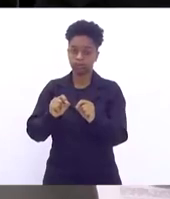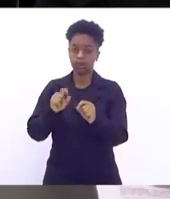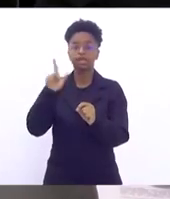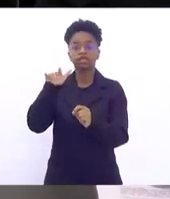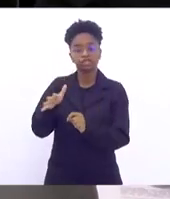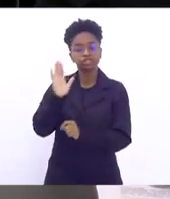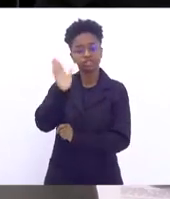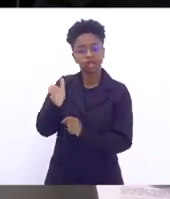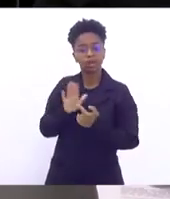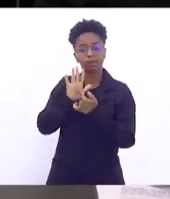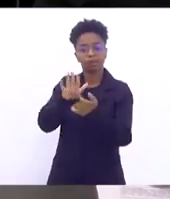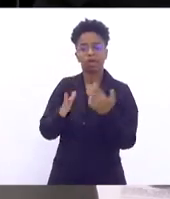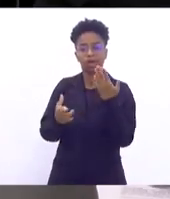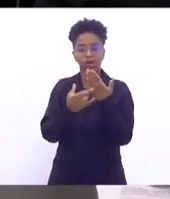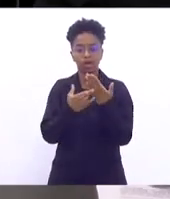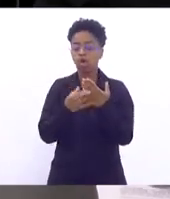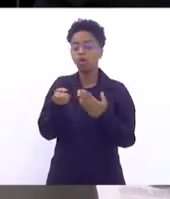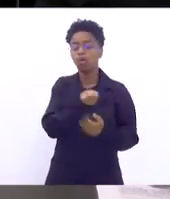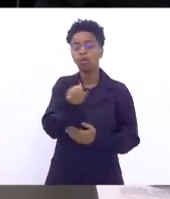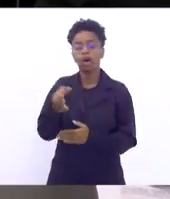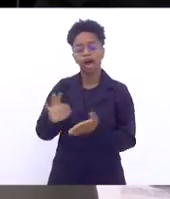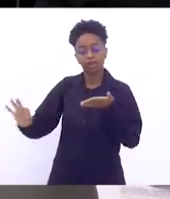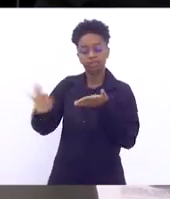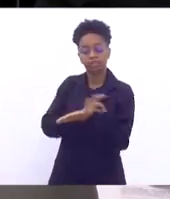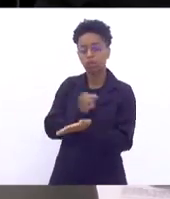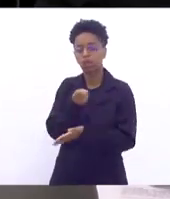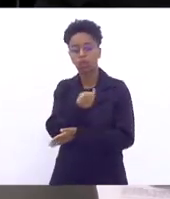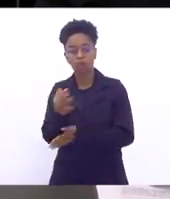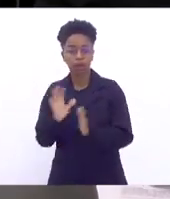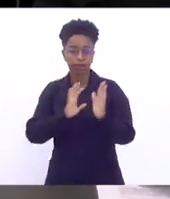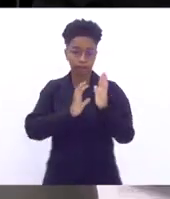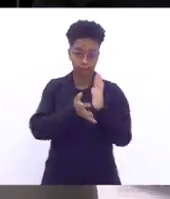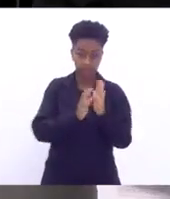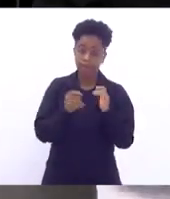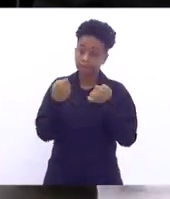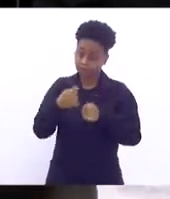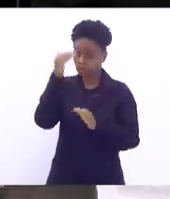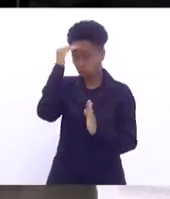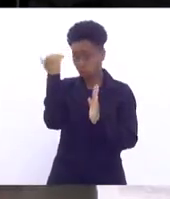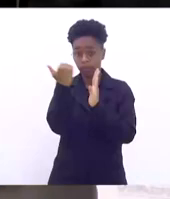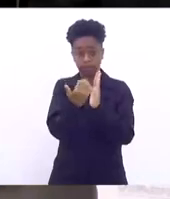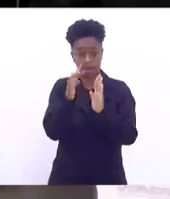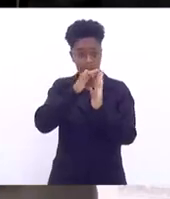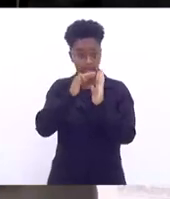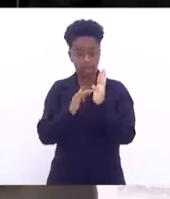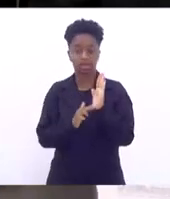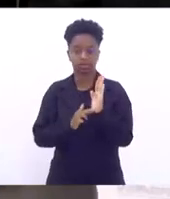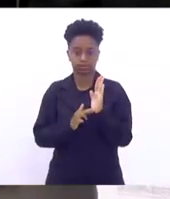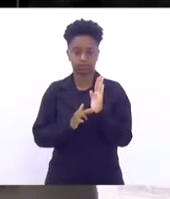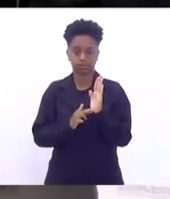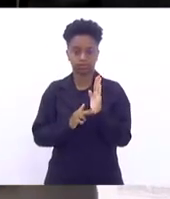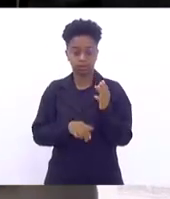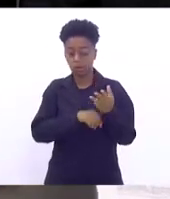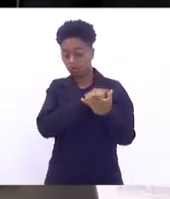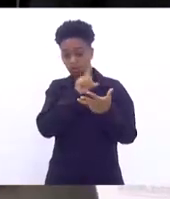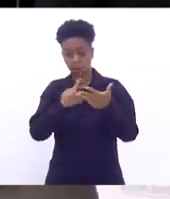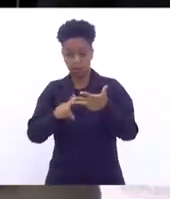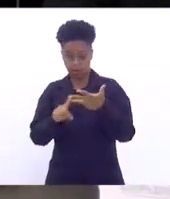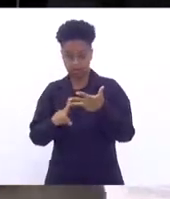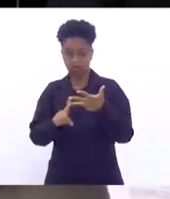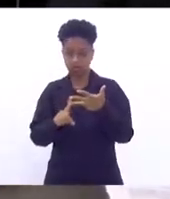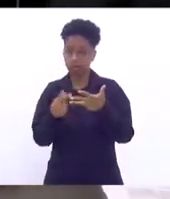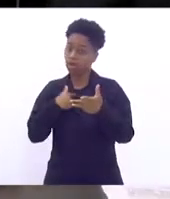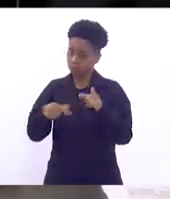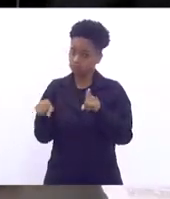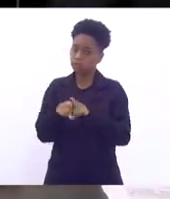tá colocado no Regimento número de assinaturas de partidos né cumprir mento da regra quarto Eu